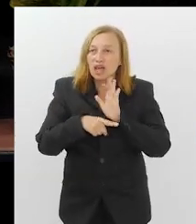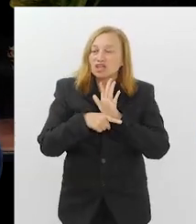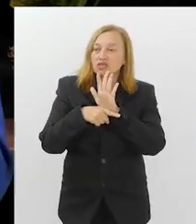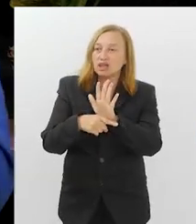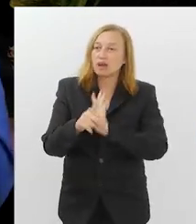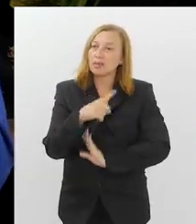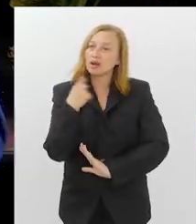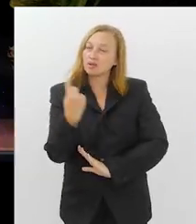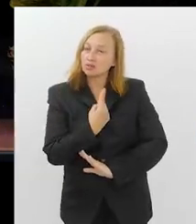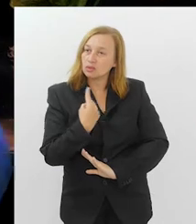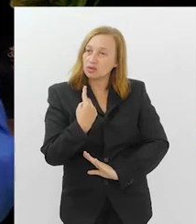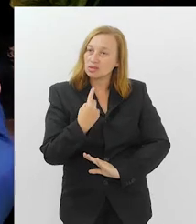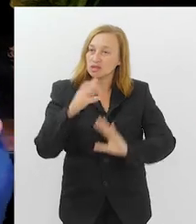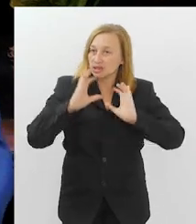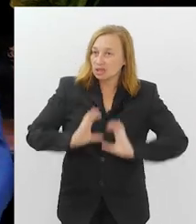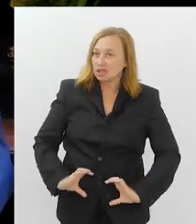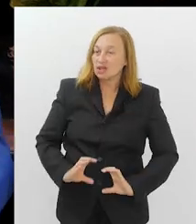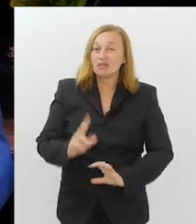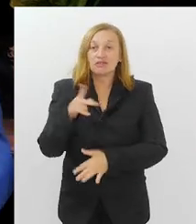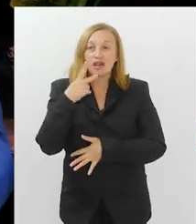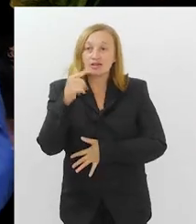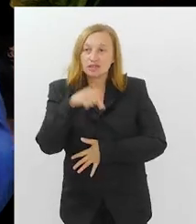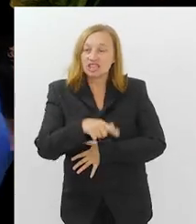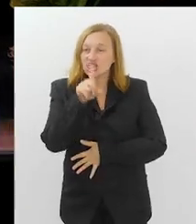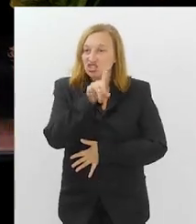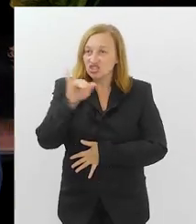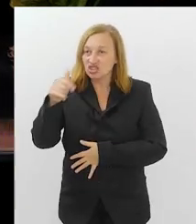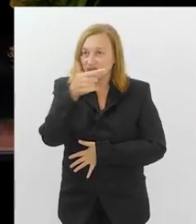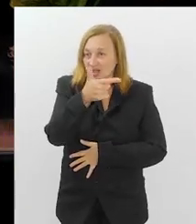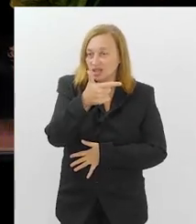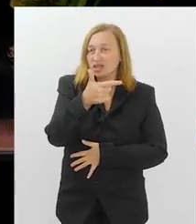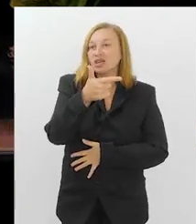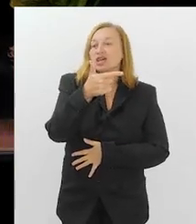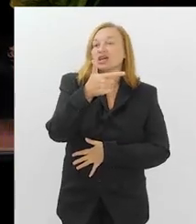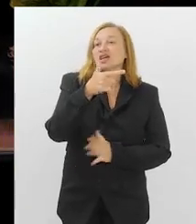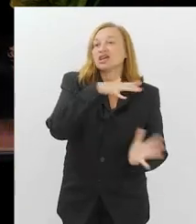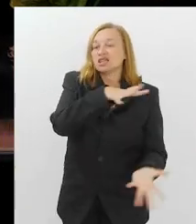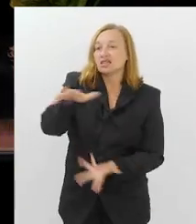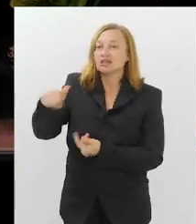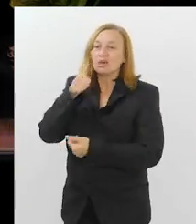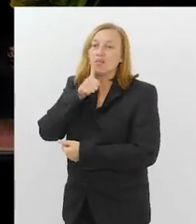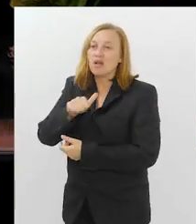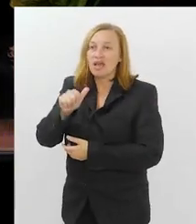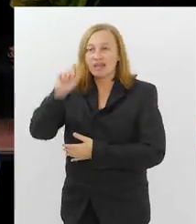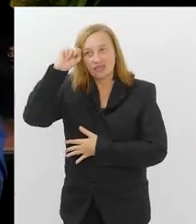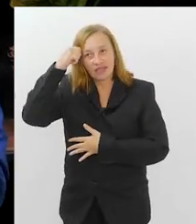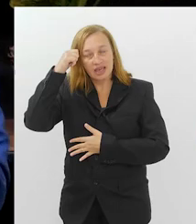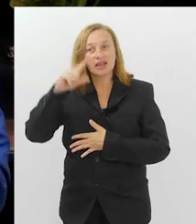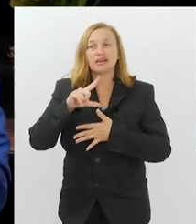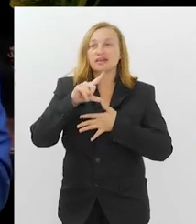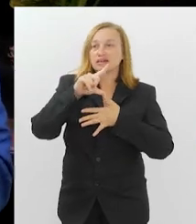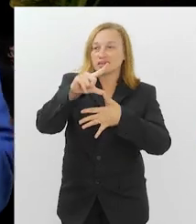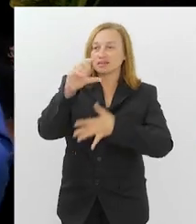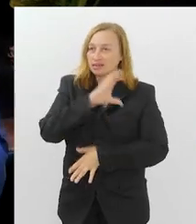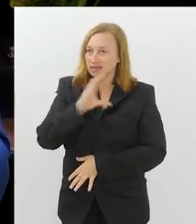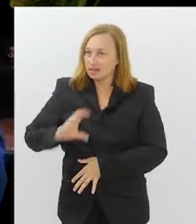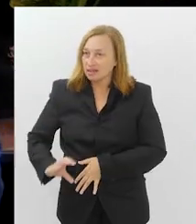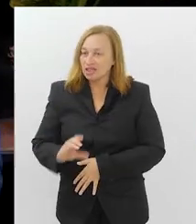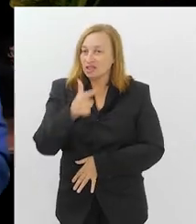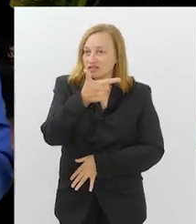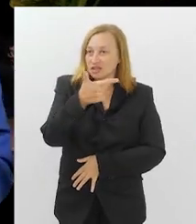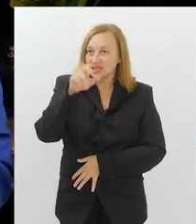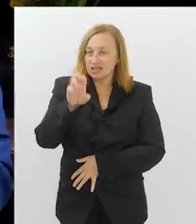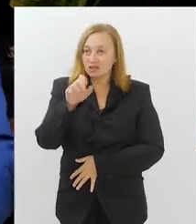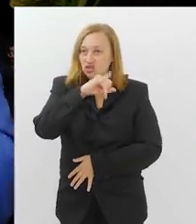internacionais e que possam contribuir para a nossa cidadania. Nós tratamos aqui do Dia Internacional da Mulher Negra